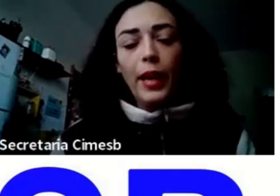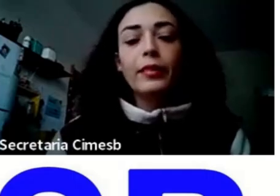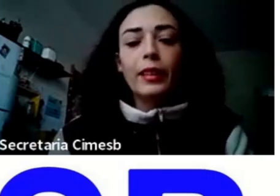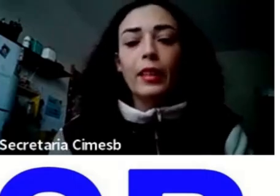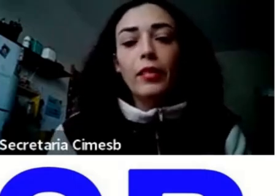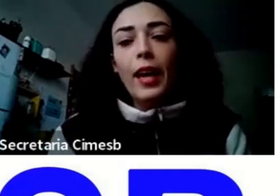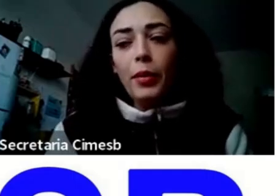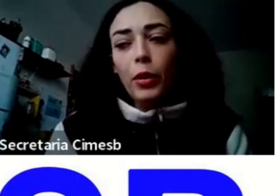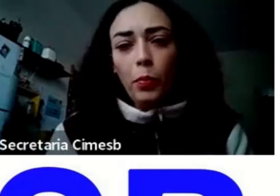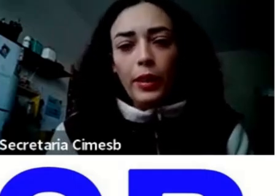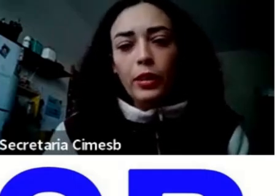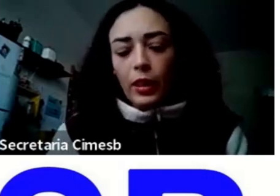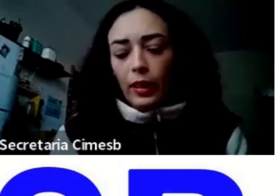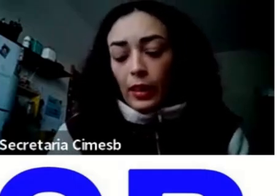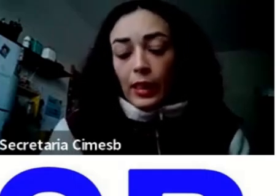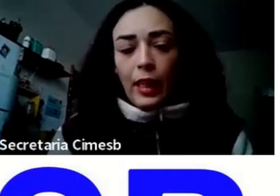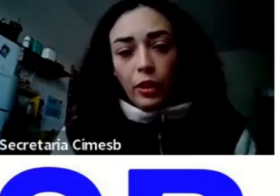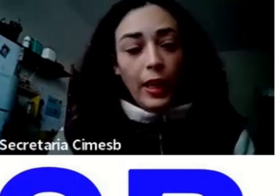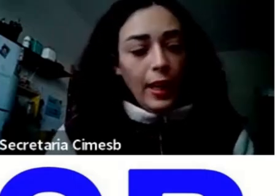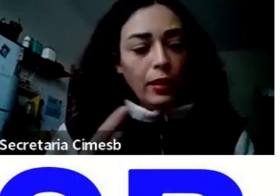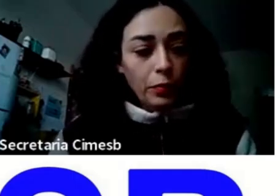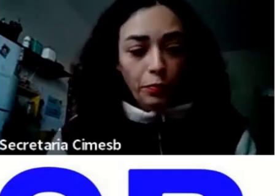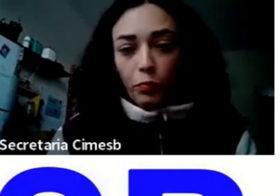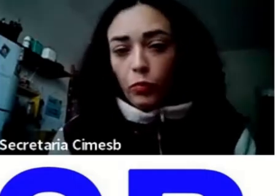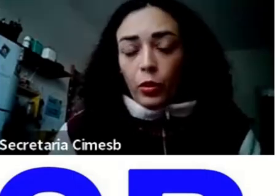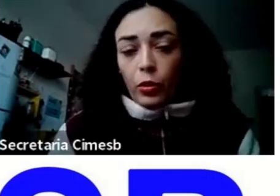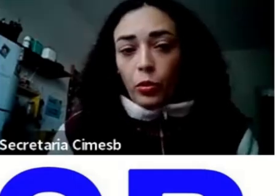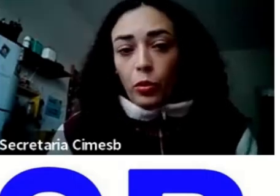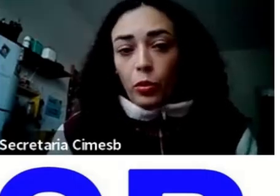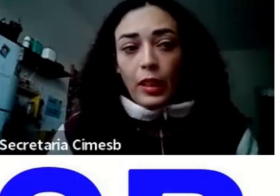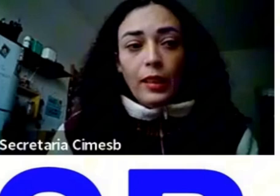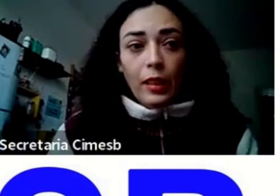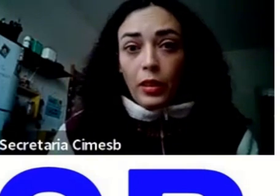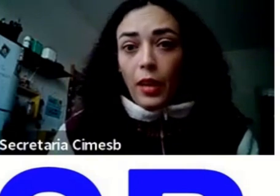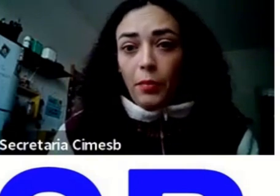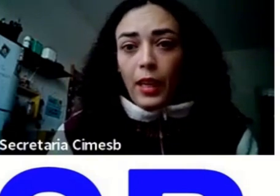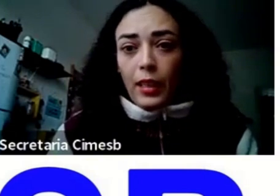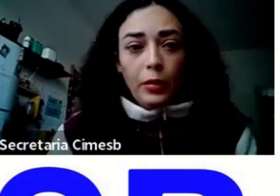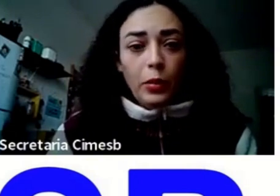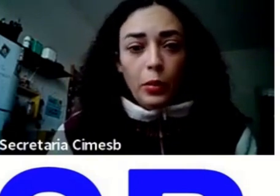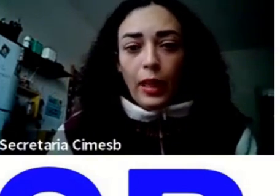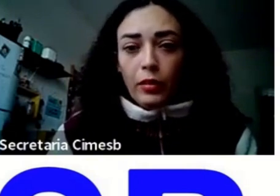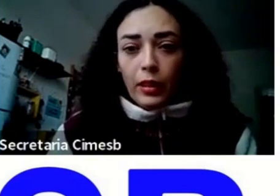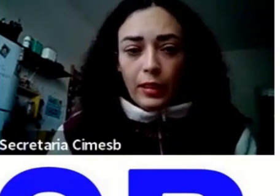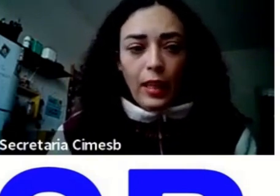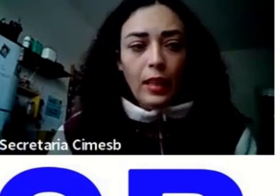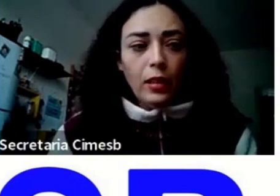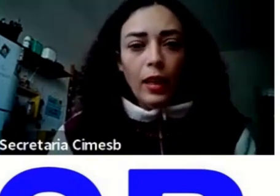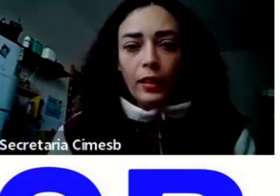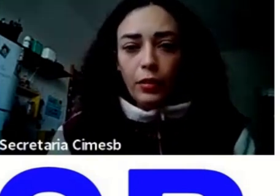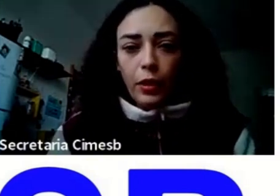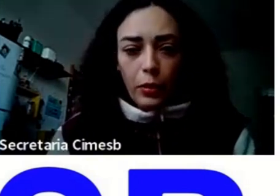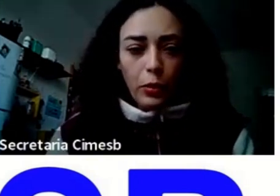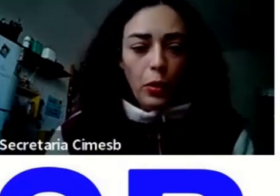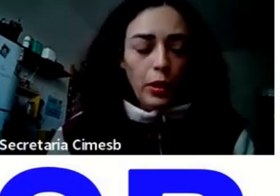naquele momento. Então, é preocupante, né? E é direito de todo cidadão saber ali o que está